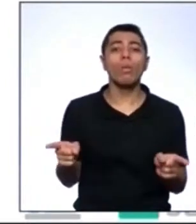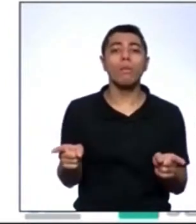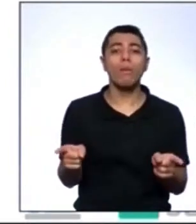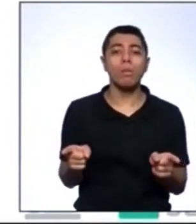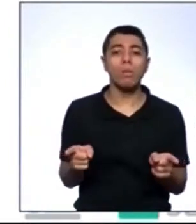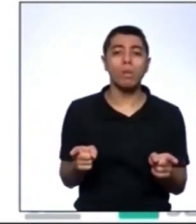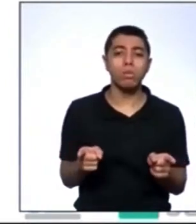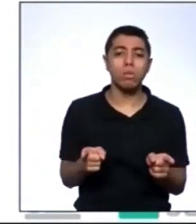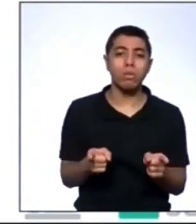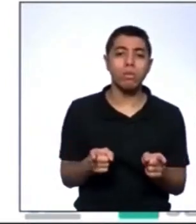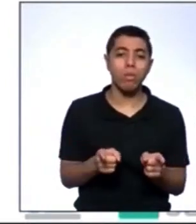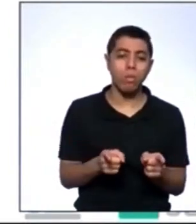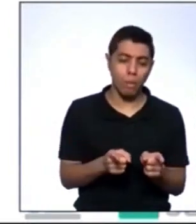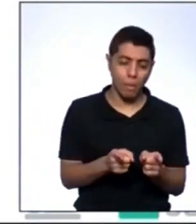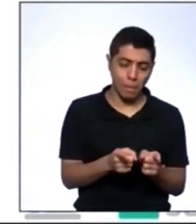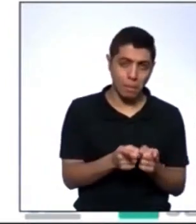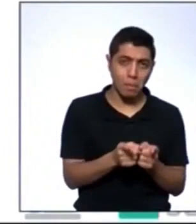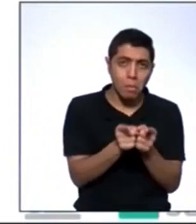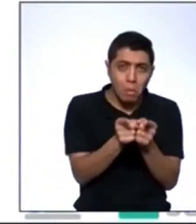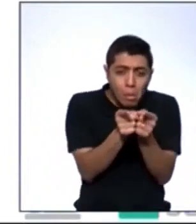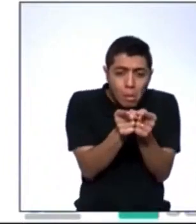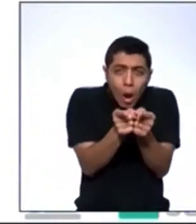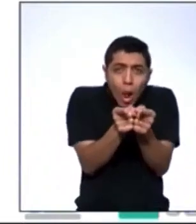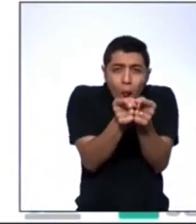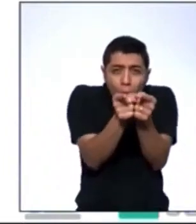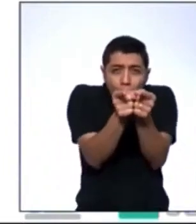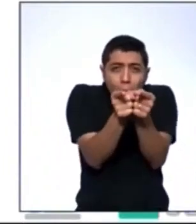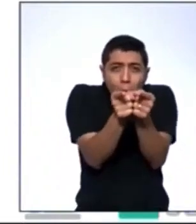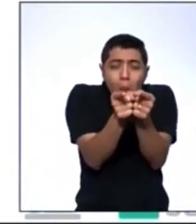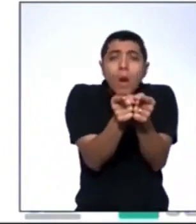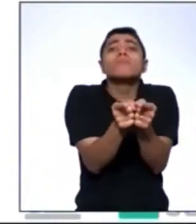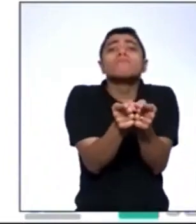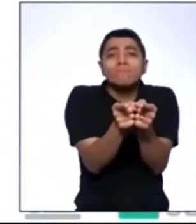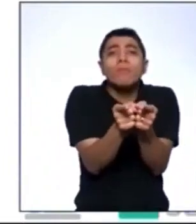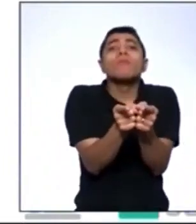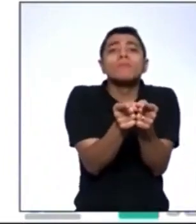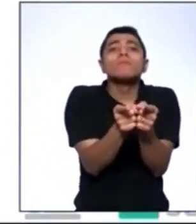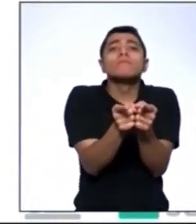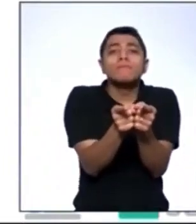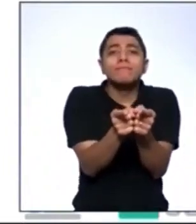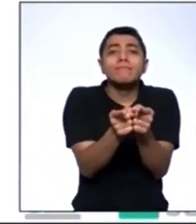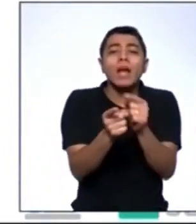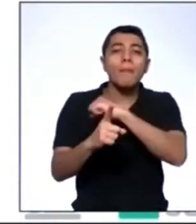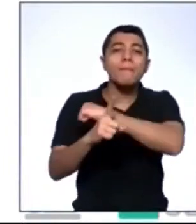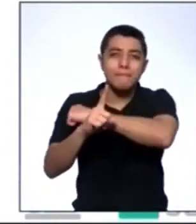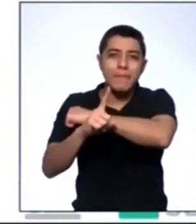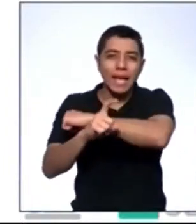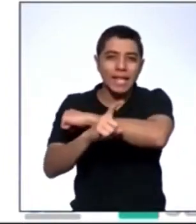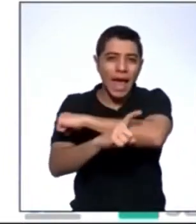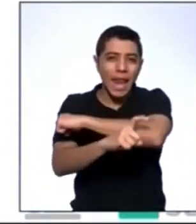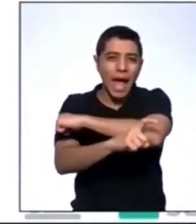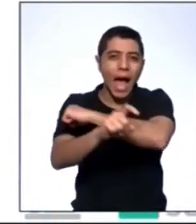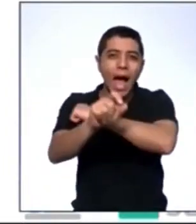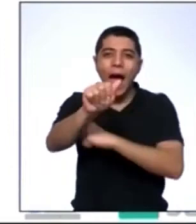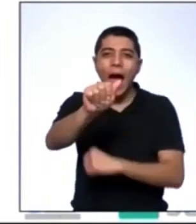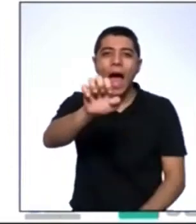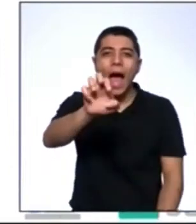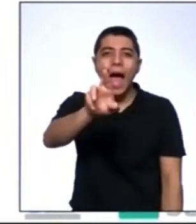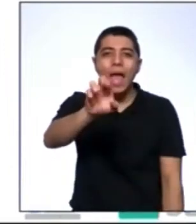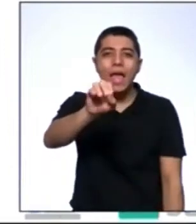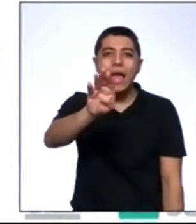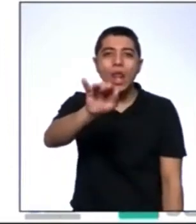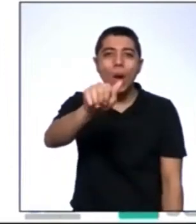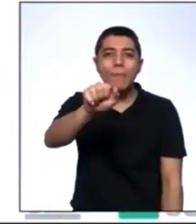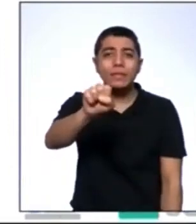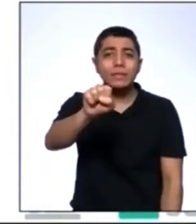Ó, as bactérias aeróbias consumiram o oxigênio da água para fazer a